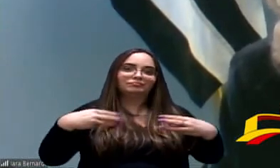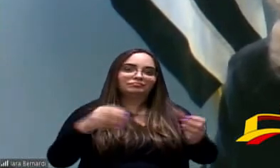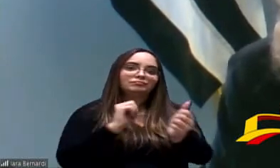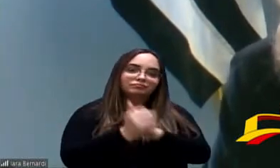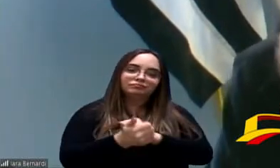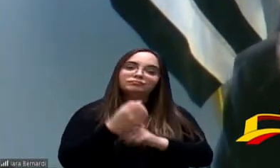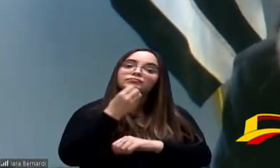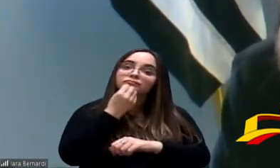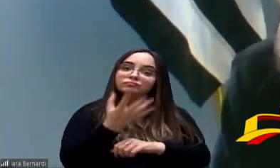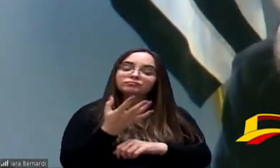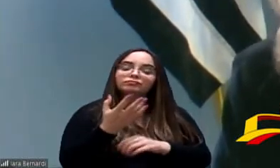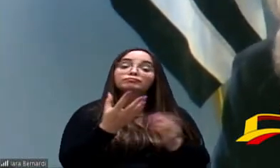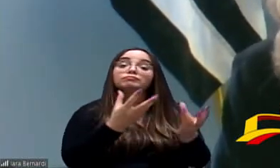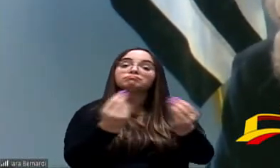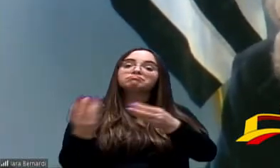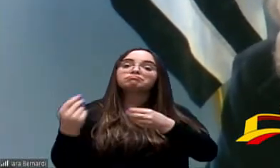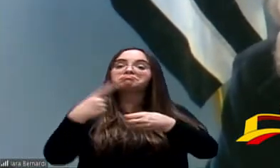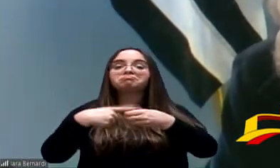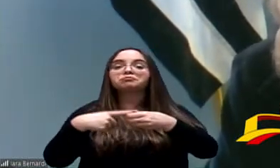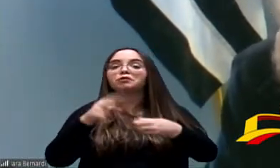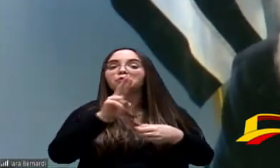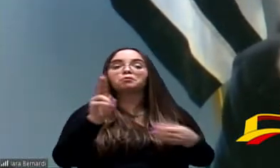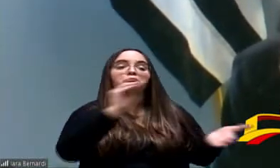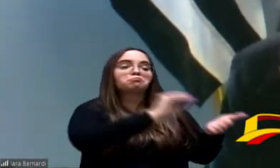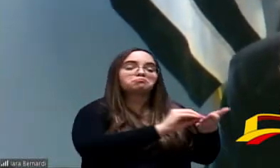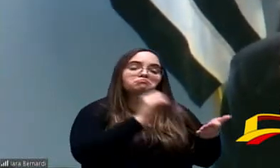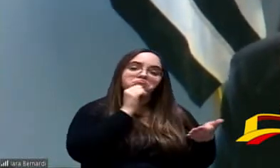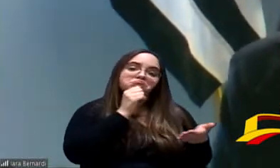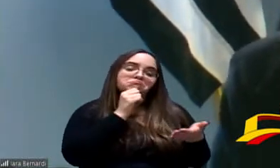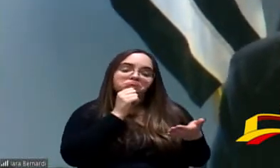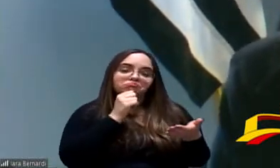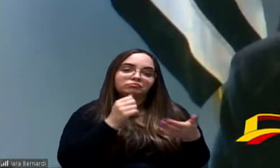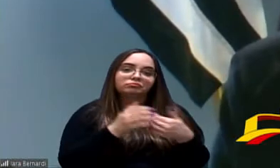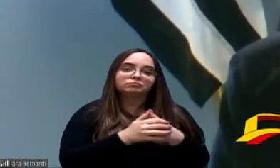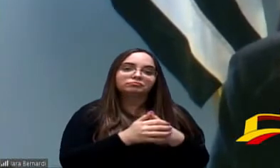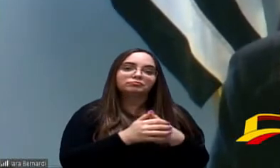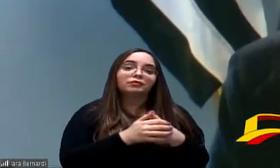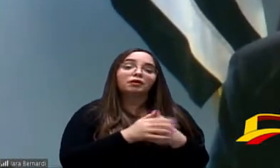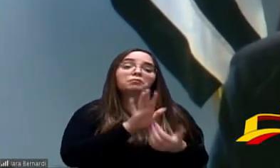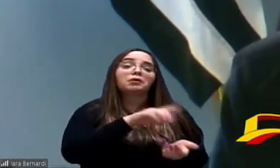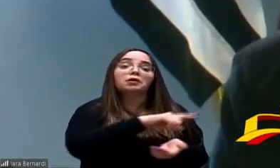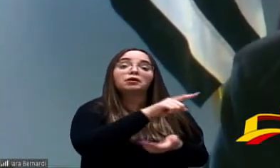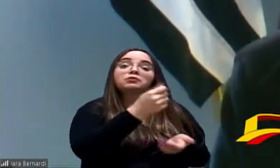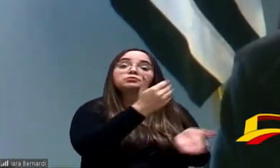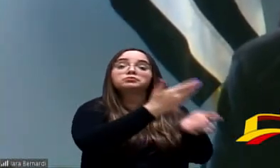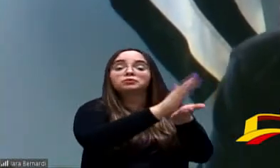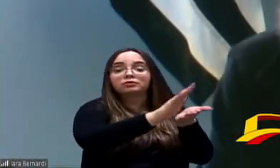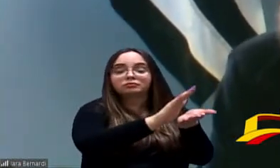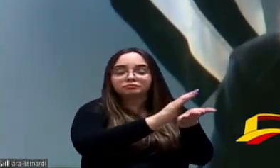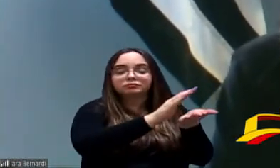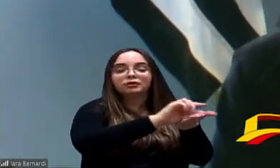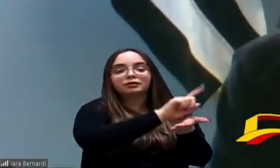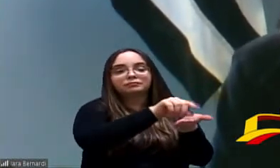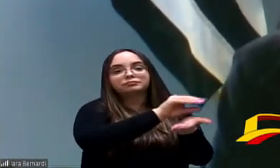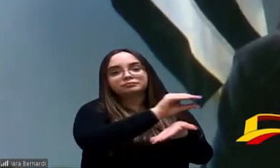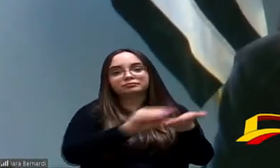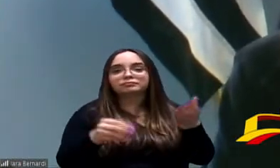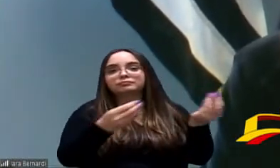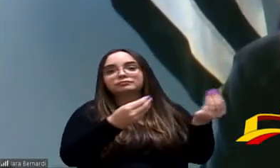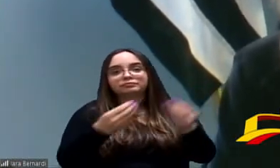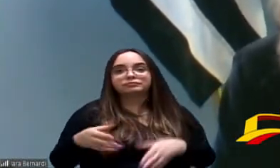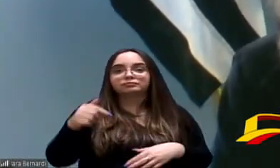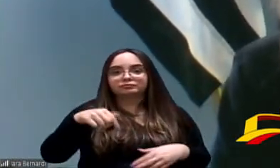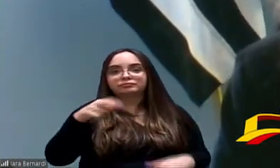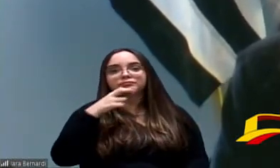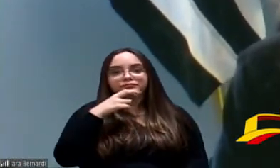não se habilitaram, não apresentaram o projeto em tempo devido, e havia recursos ainda. Então, esse recurso foi direcionado